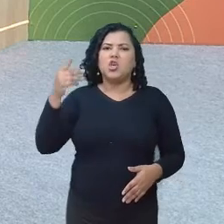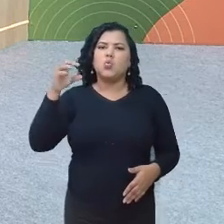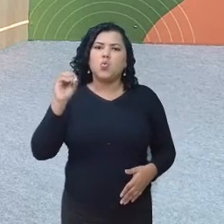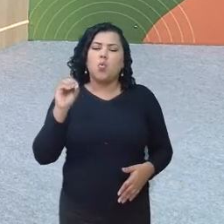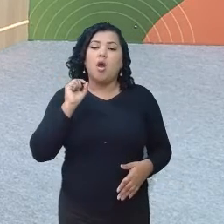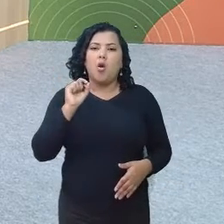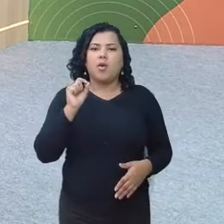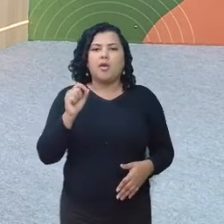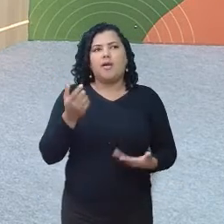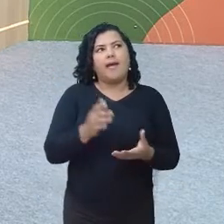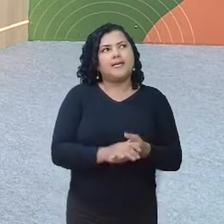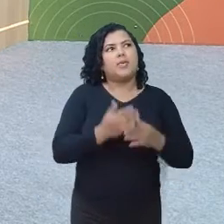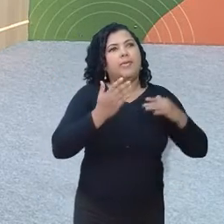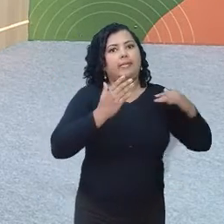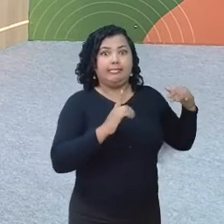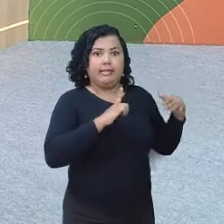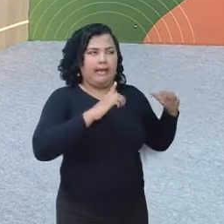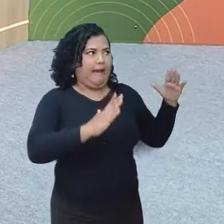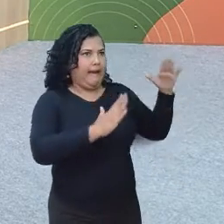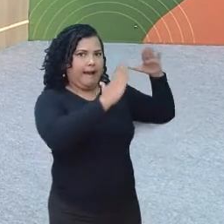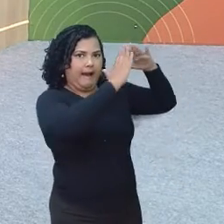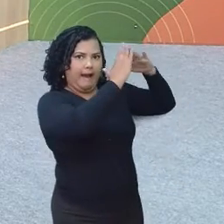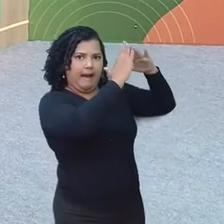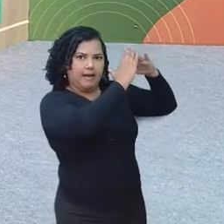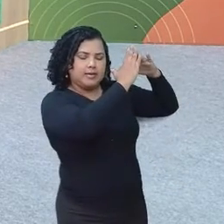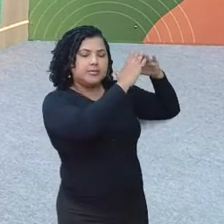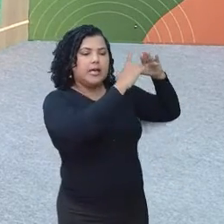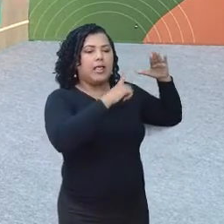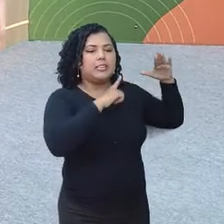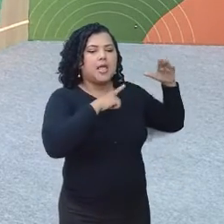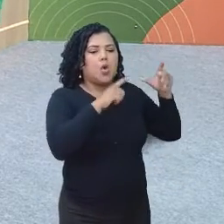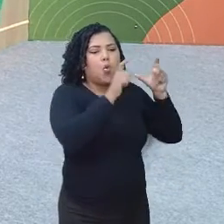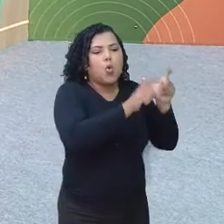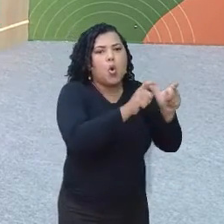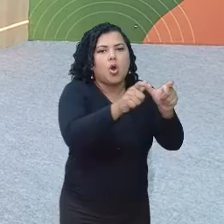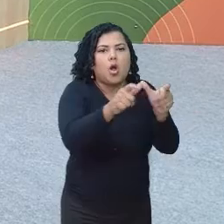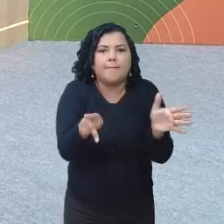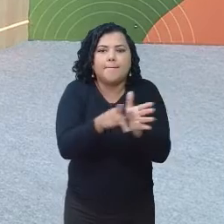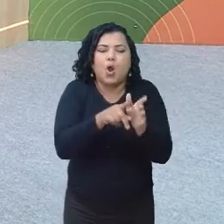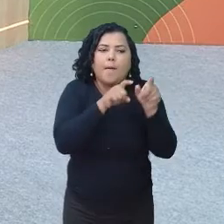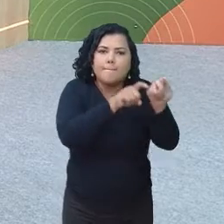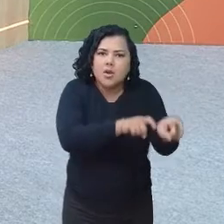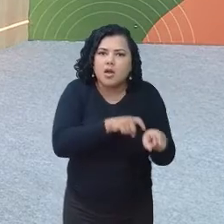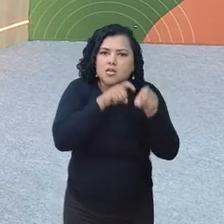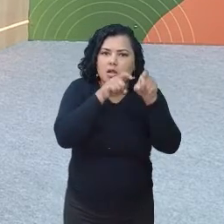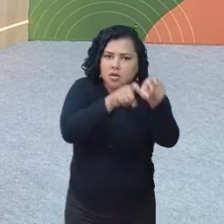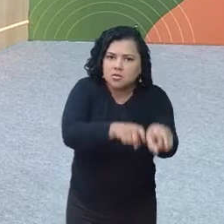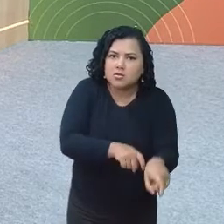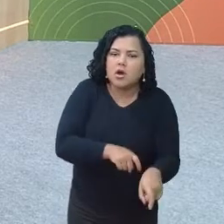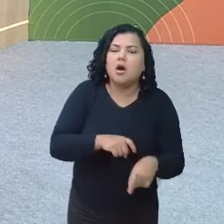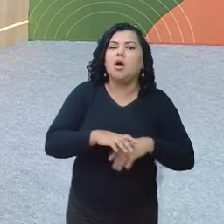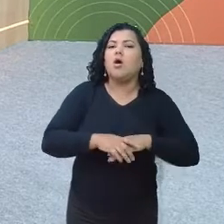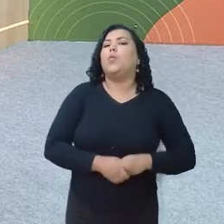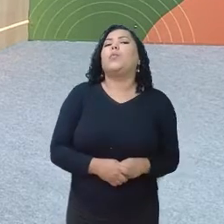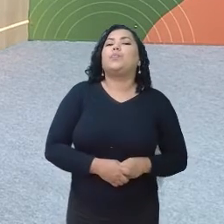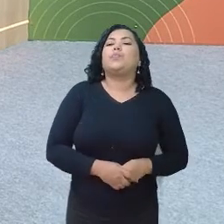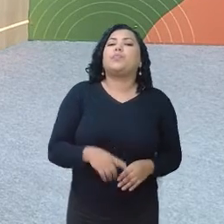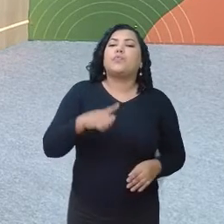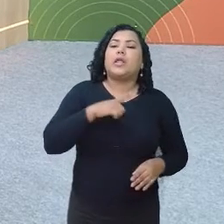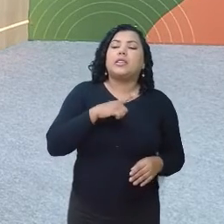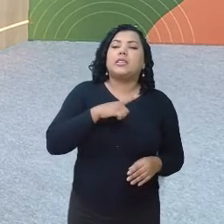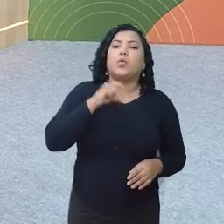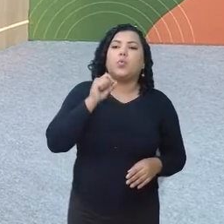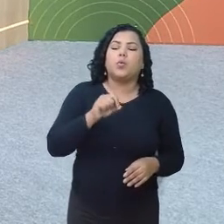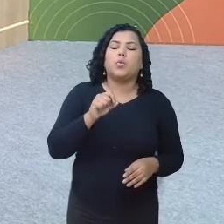lá a casa, né, do dono do engenho, vai ter os locais de plantação, vai ter, né, o